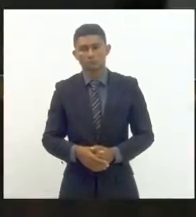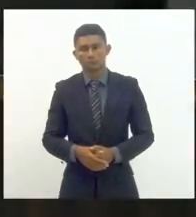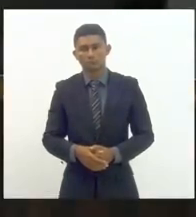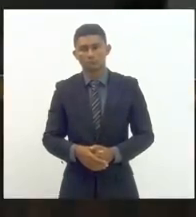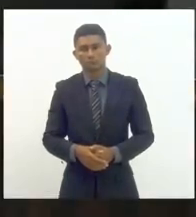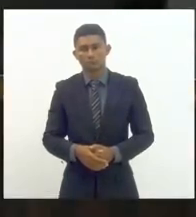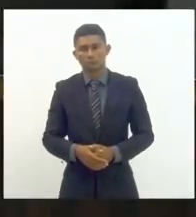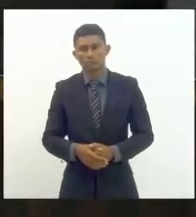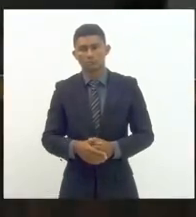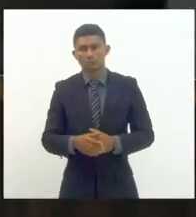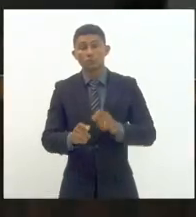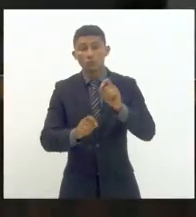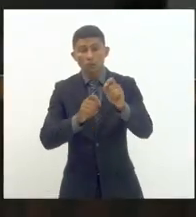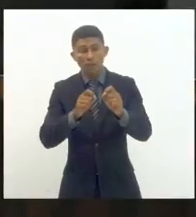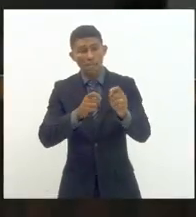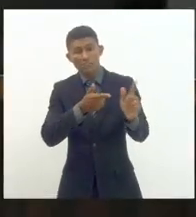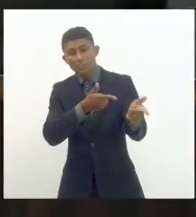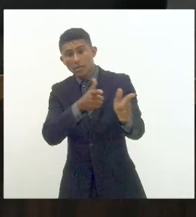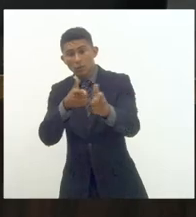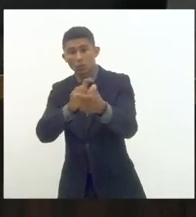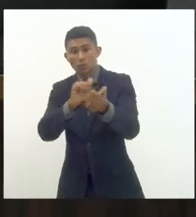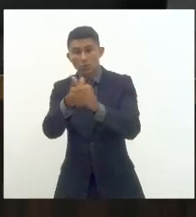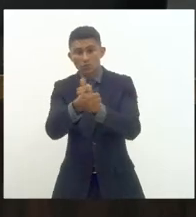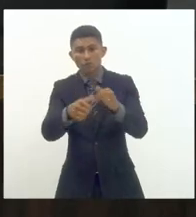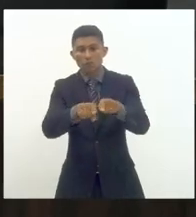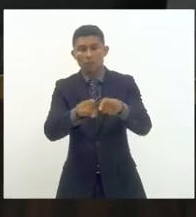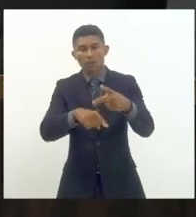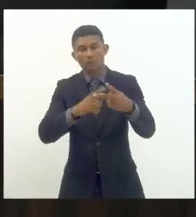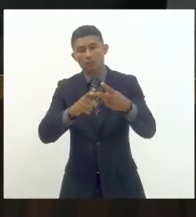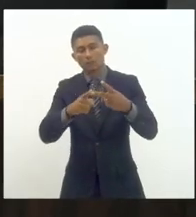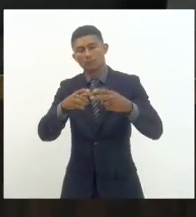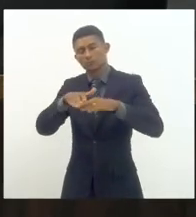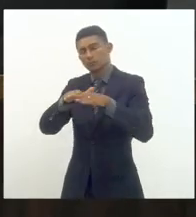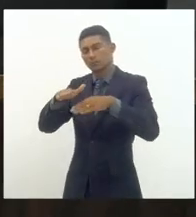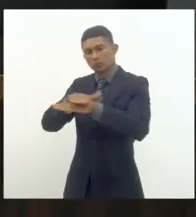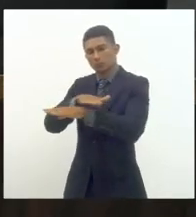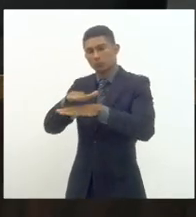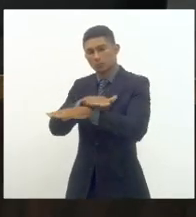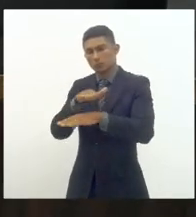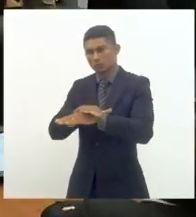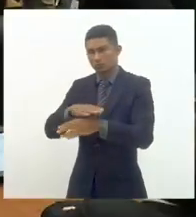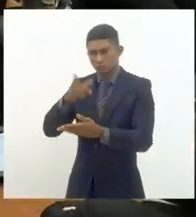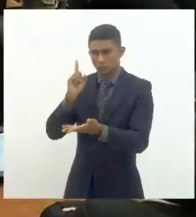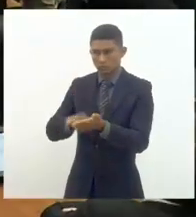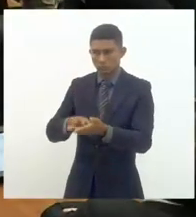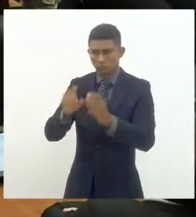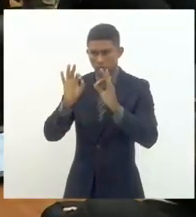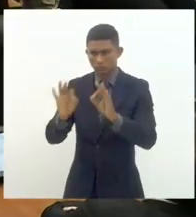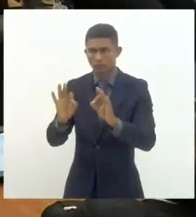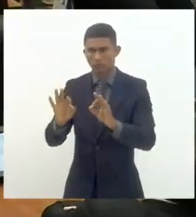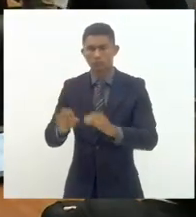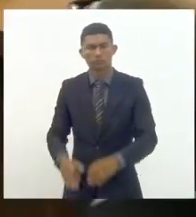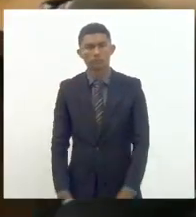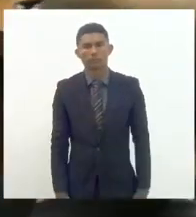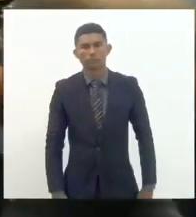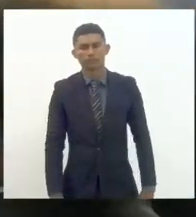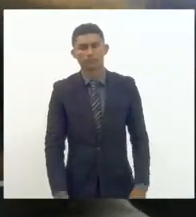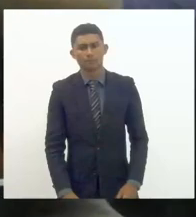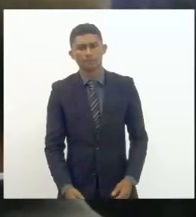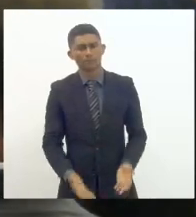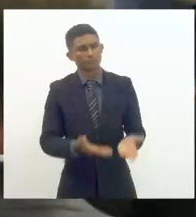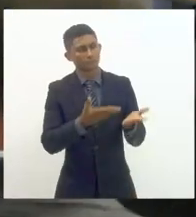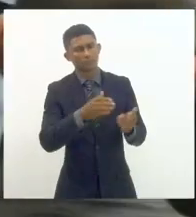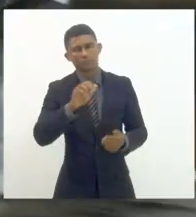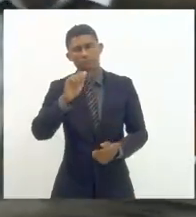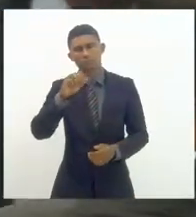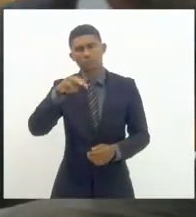Colecionador e atirador esportivo. Ok? Esse é o acordo, pode ser? Senhor presidente, eu não ouvi do deputado Amorim